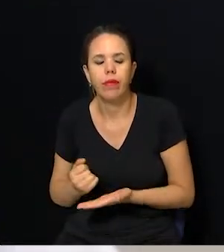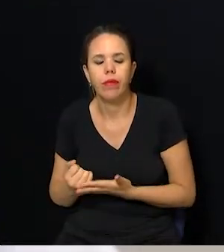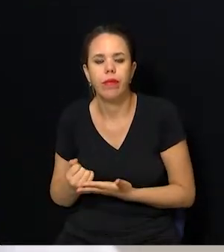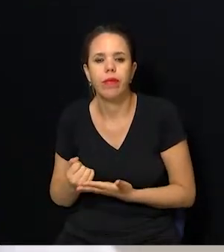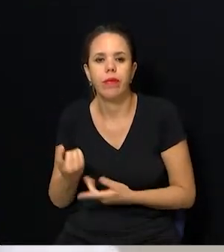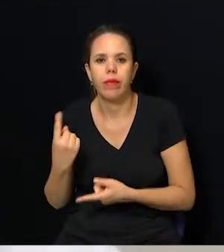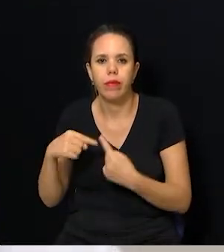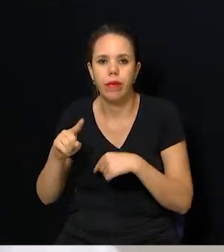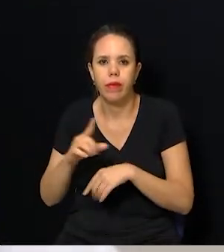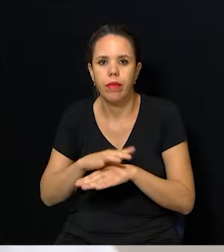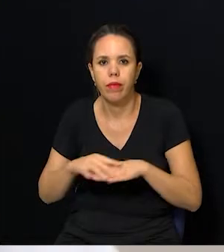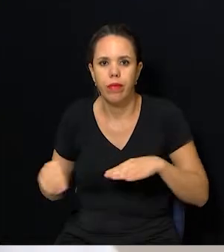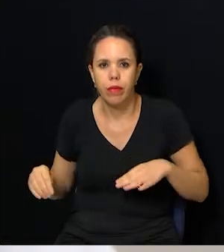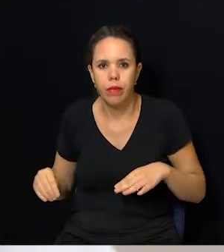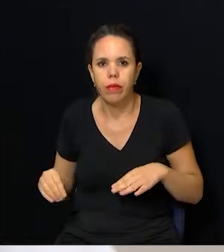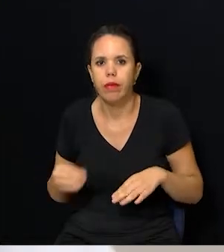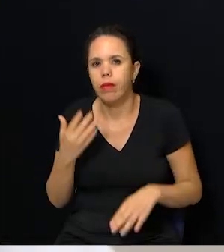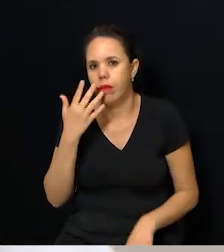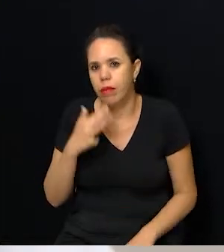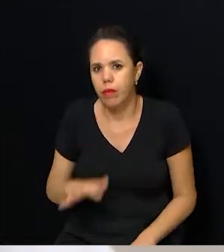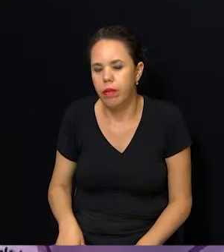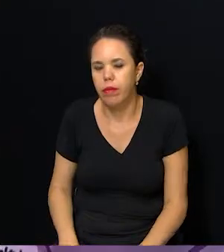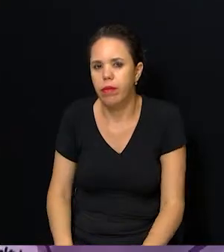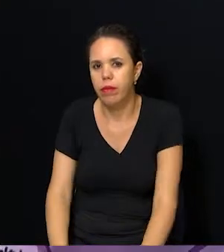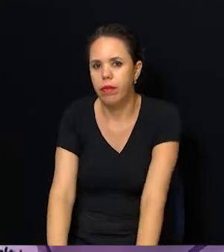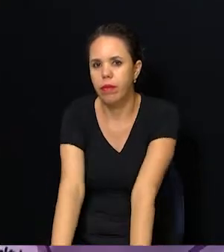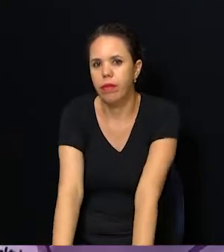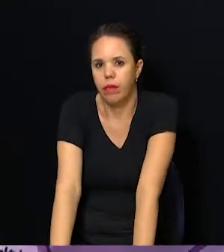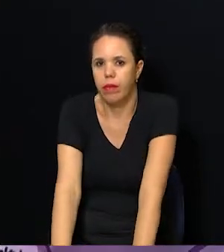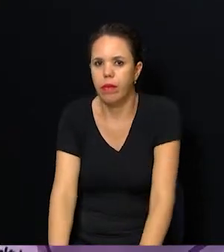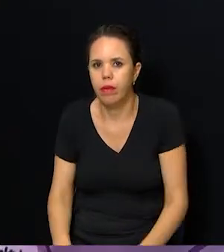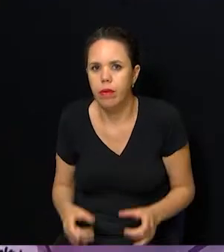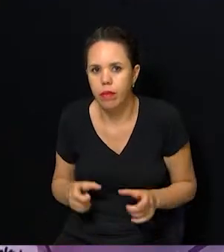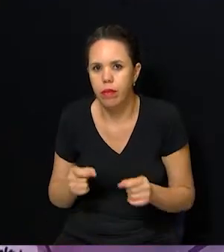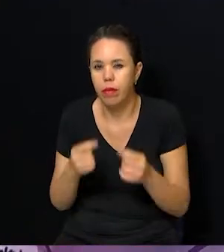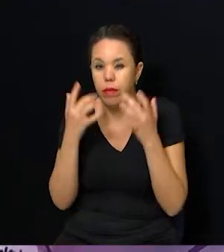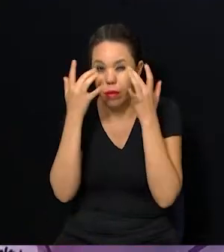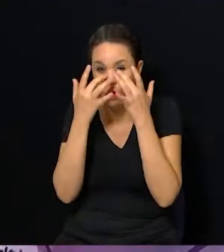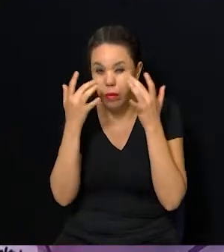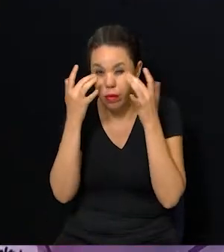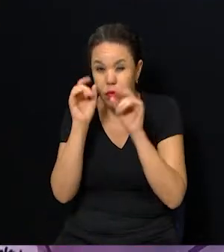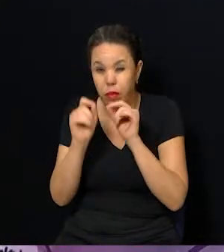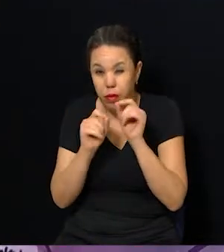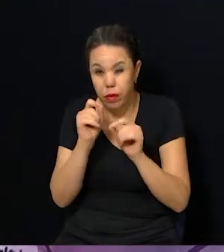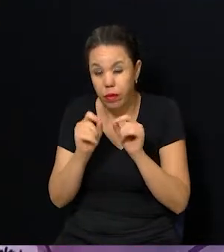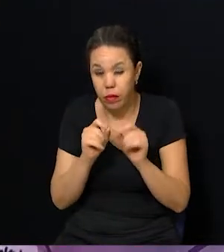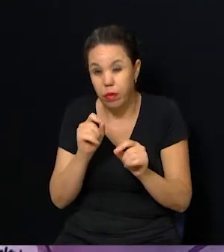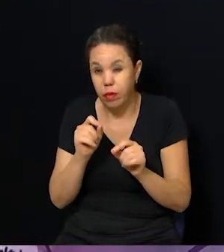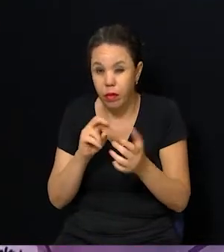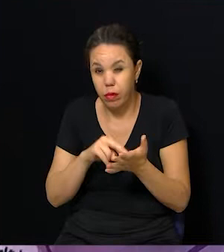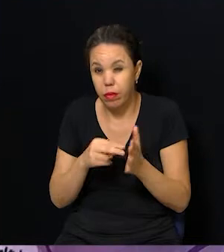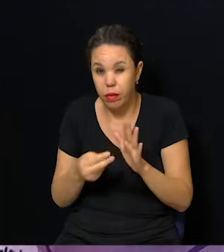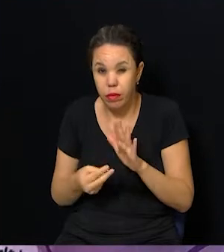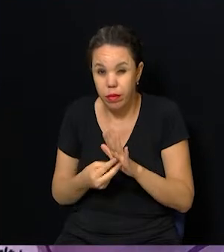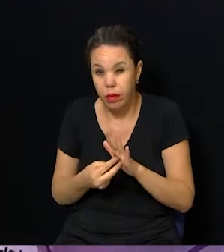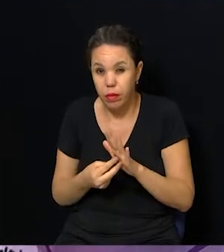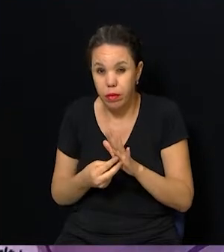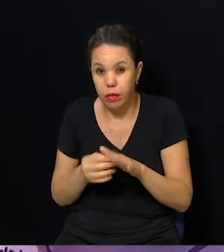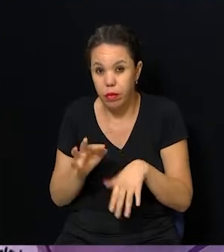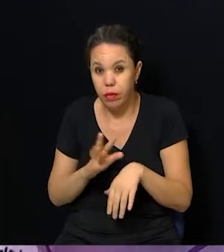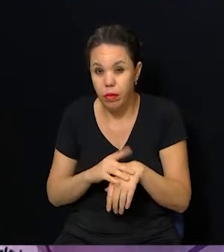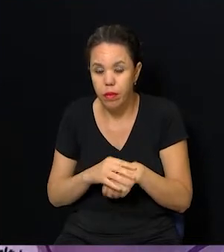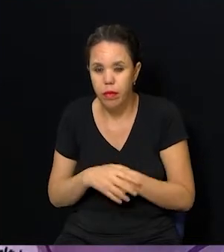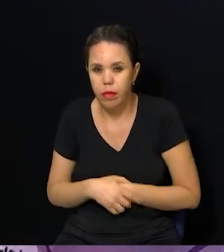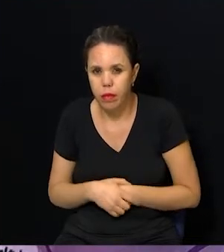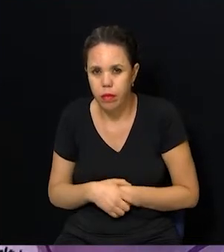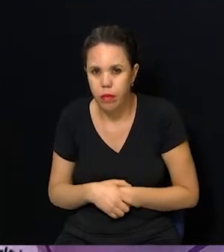ter sucesso e curar essas crianças. Doutor, é um câncer nos olhos. O que é exatamente o É na